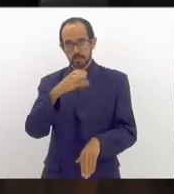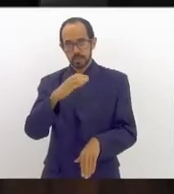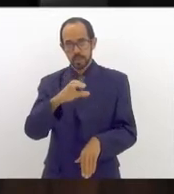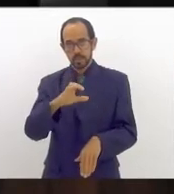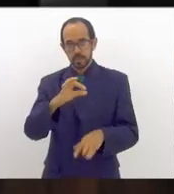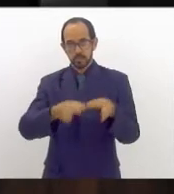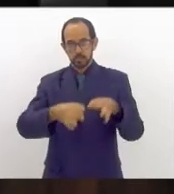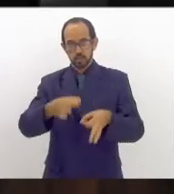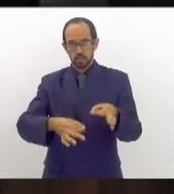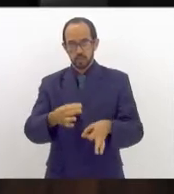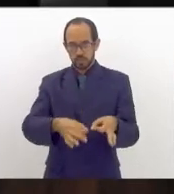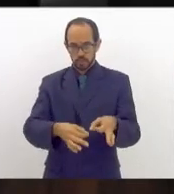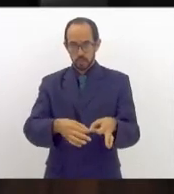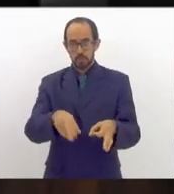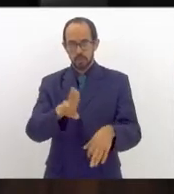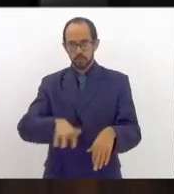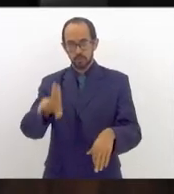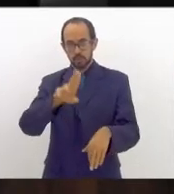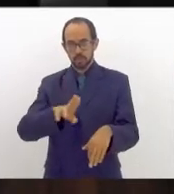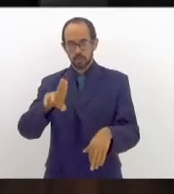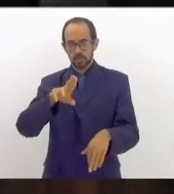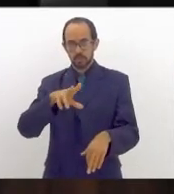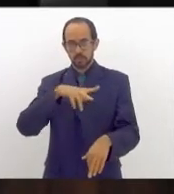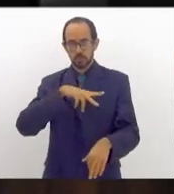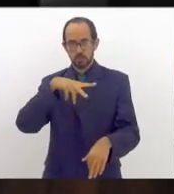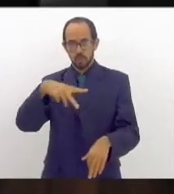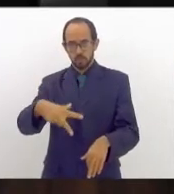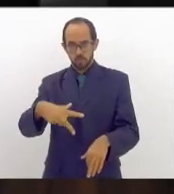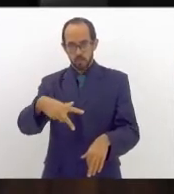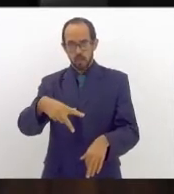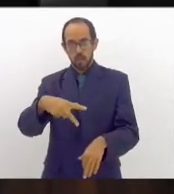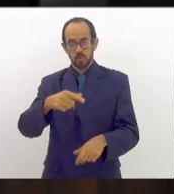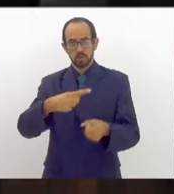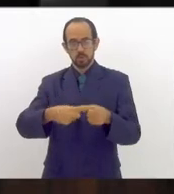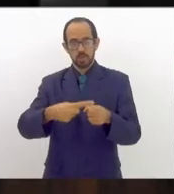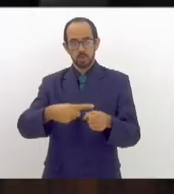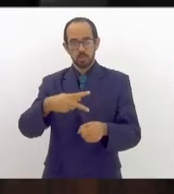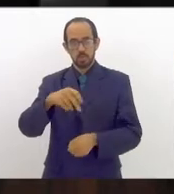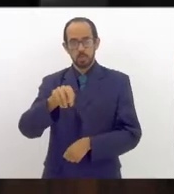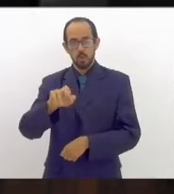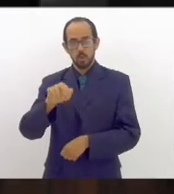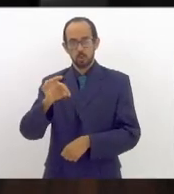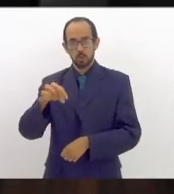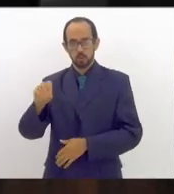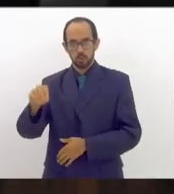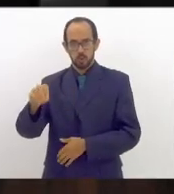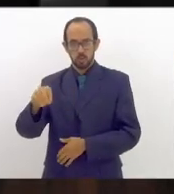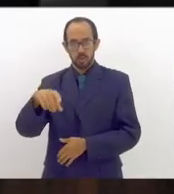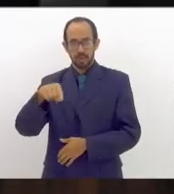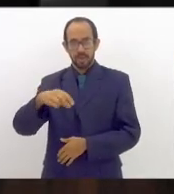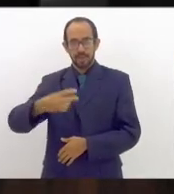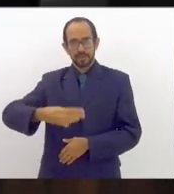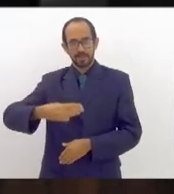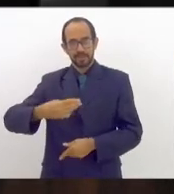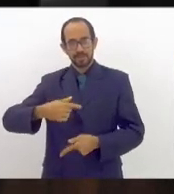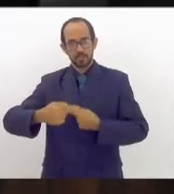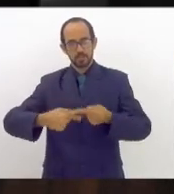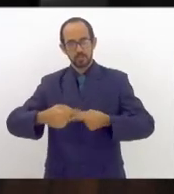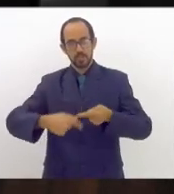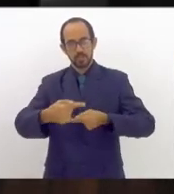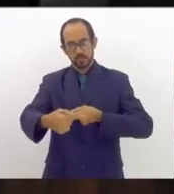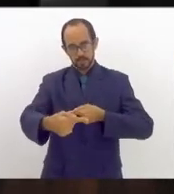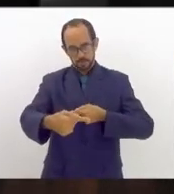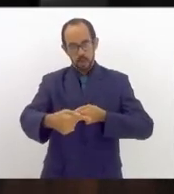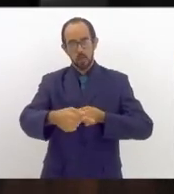pela Universidade portogalense na cidade do Porto em Portugal representa a terceira geração da advocacia em sua